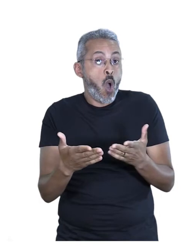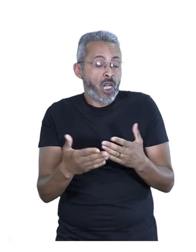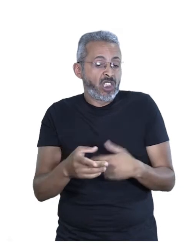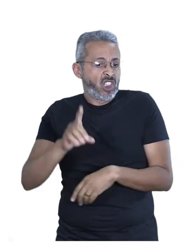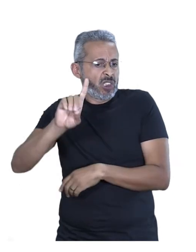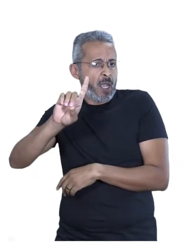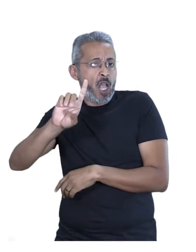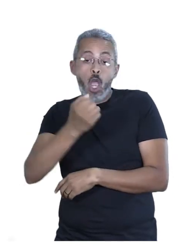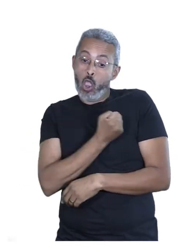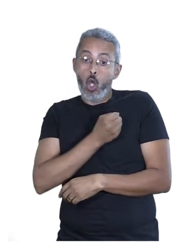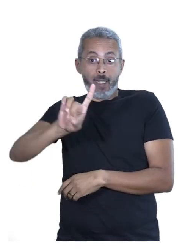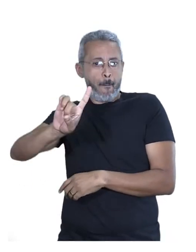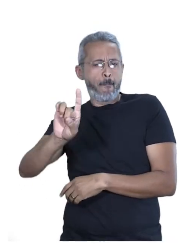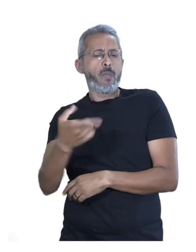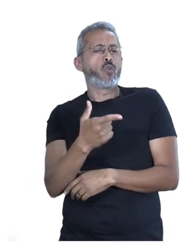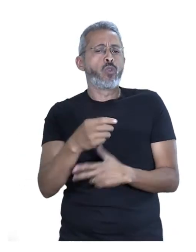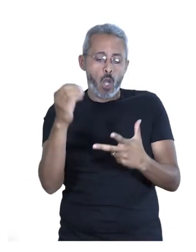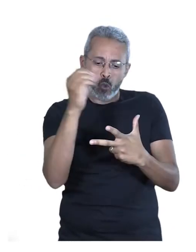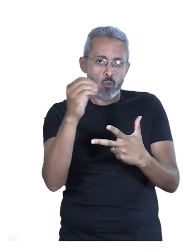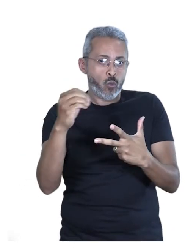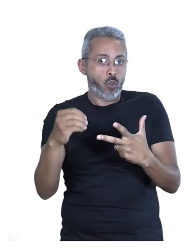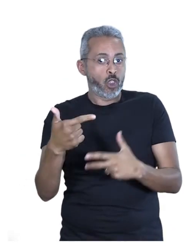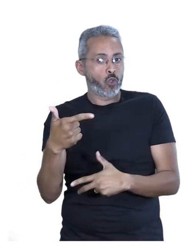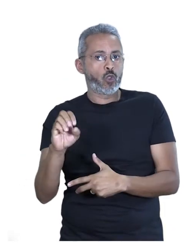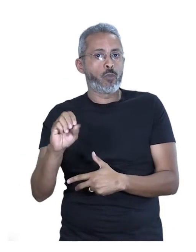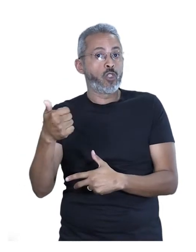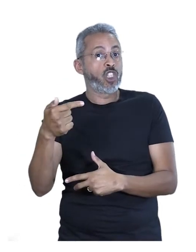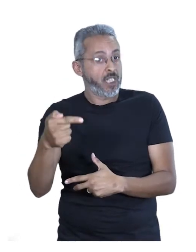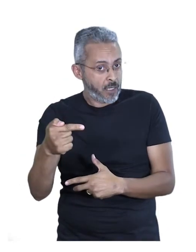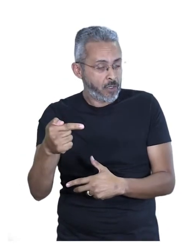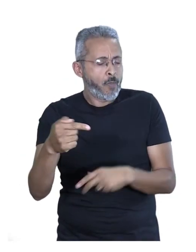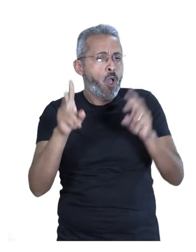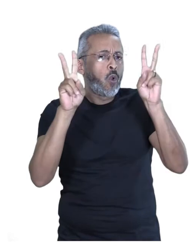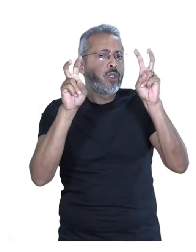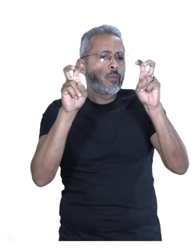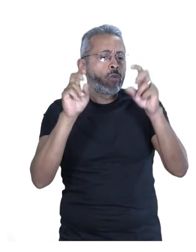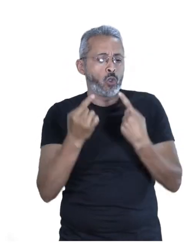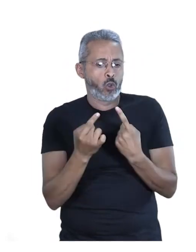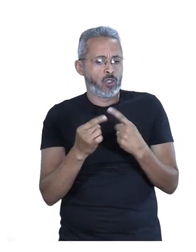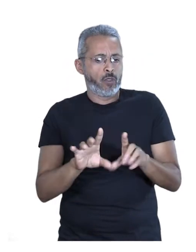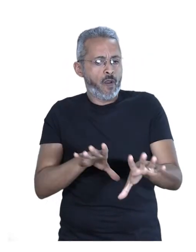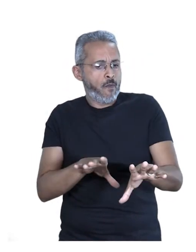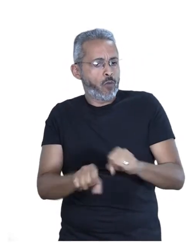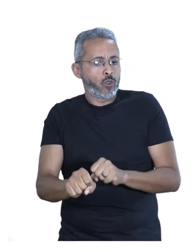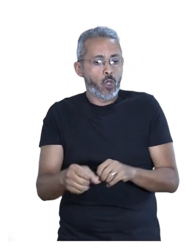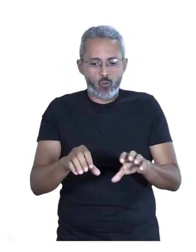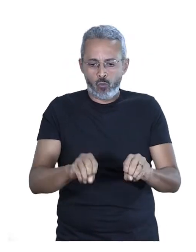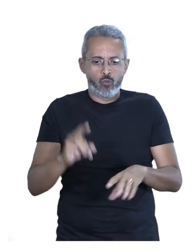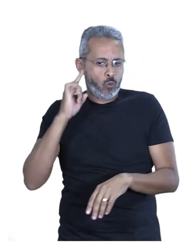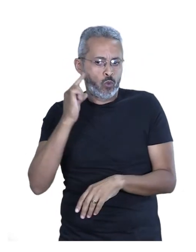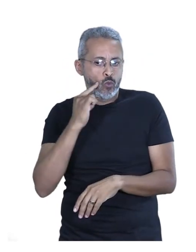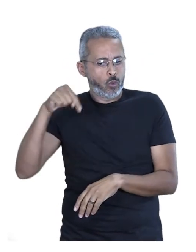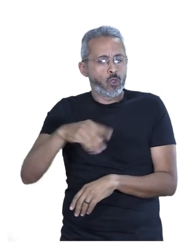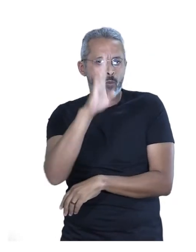de 2017, cujo tema solicitado foi Desafios para a Formação Educacional de Surdos no